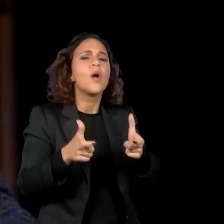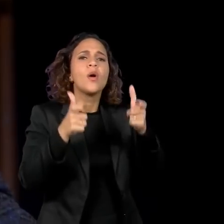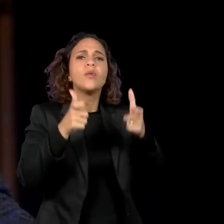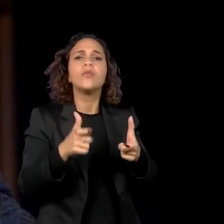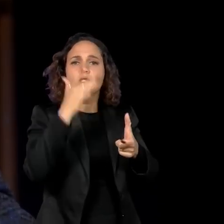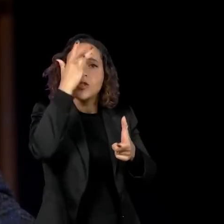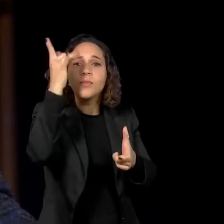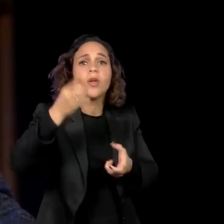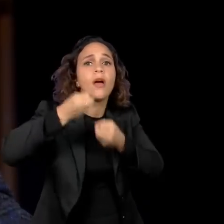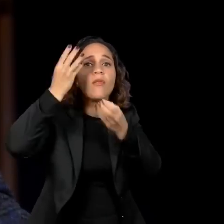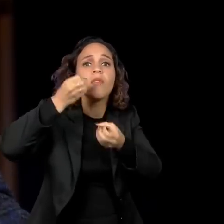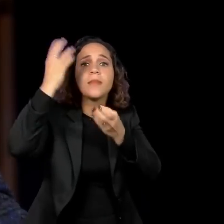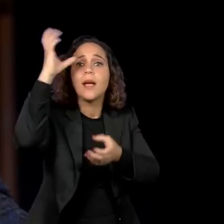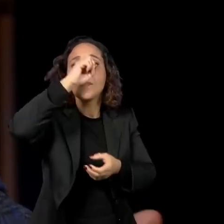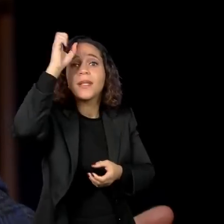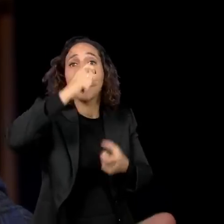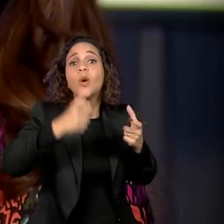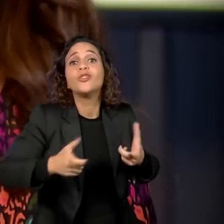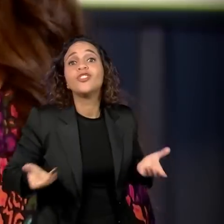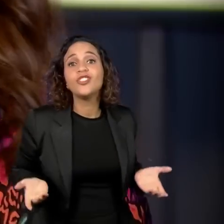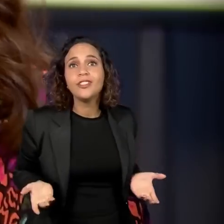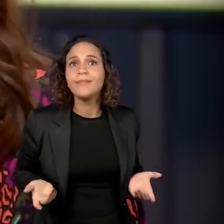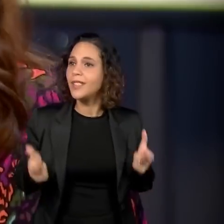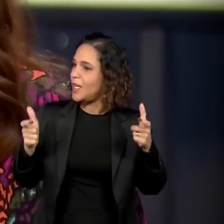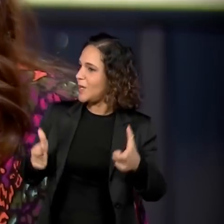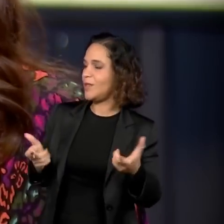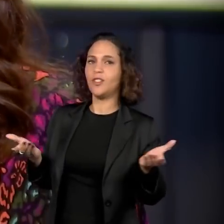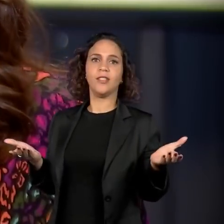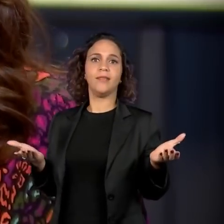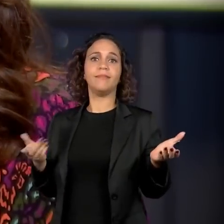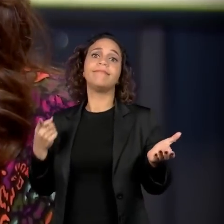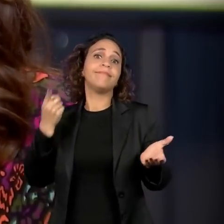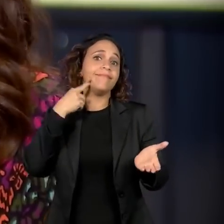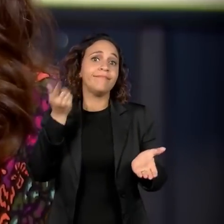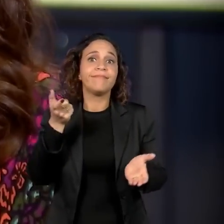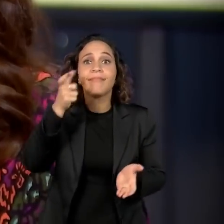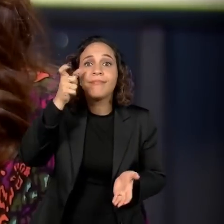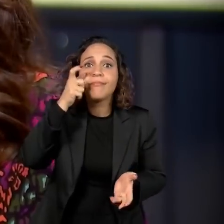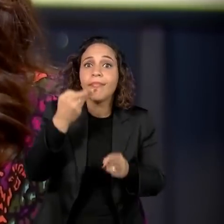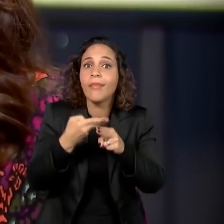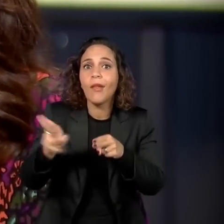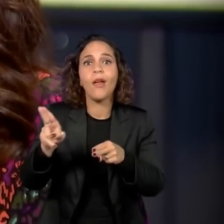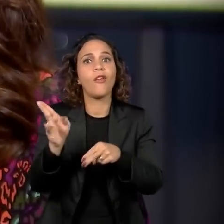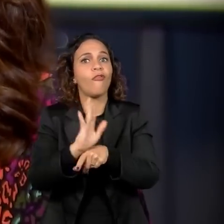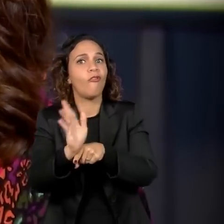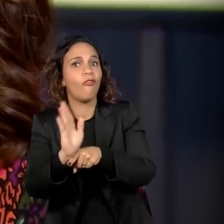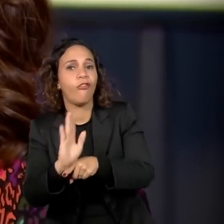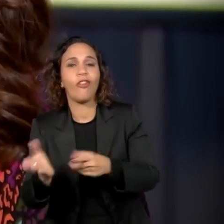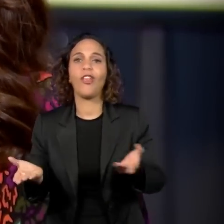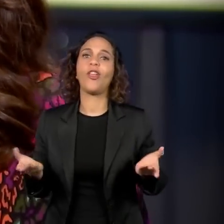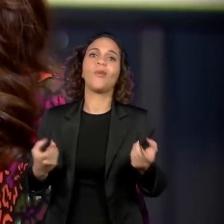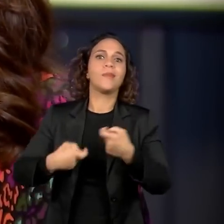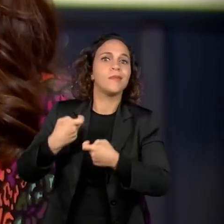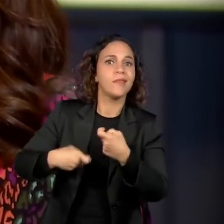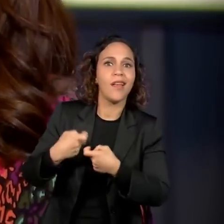ter uma fonte de informação? Onde, Taz? Onde? Na Aí é pornografia, fácil de né? imaginar, Na né? pornografia. Então, isso sim,